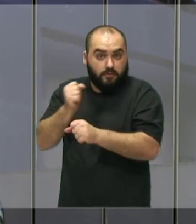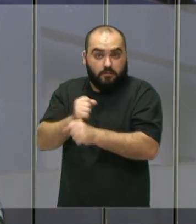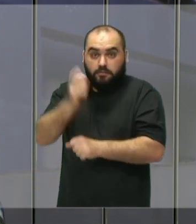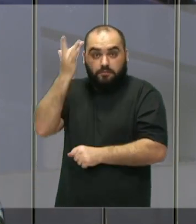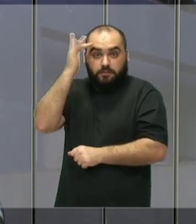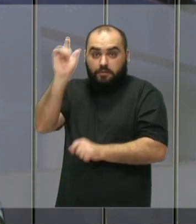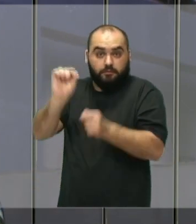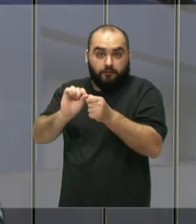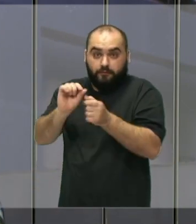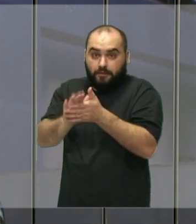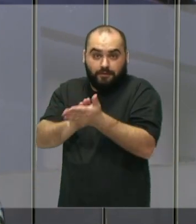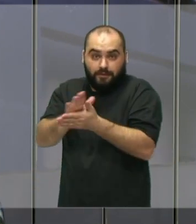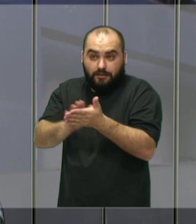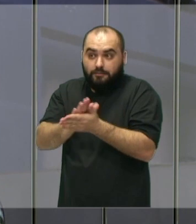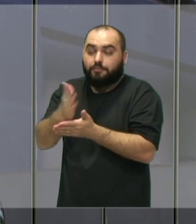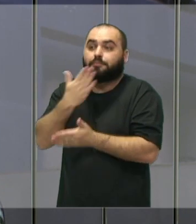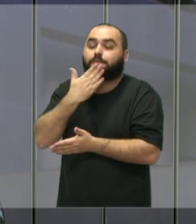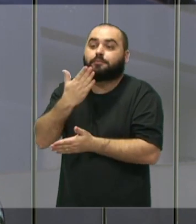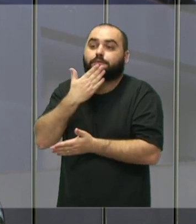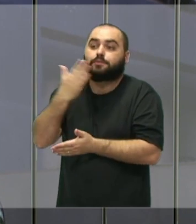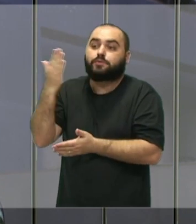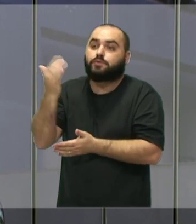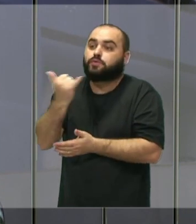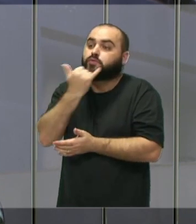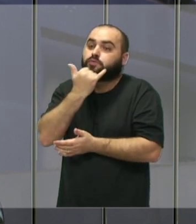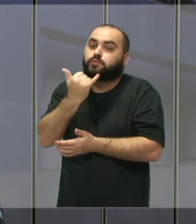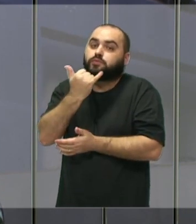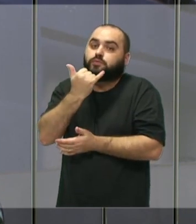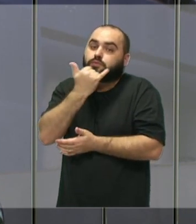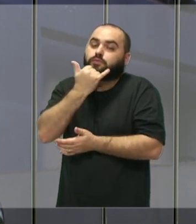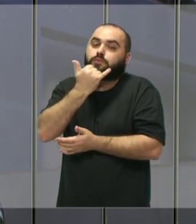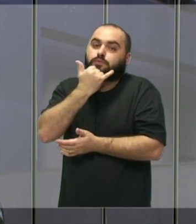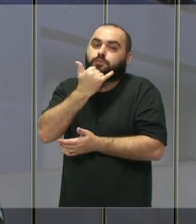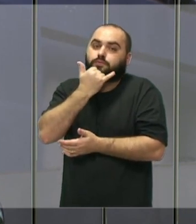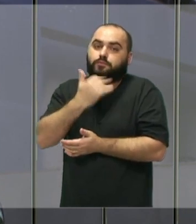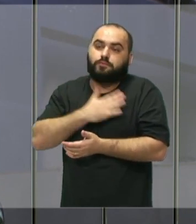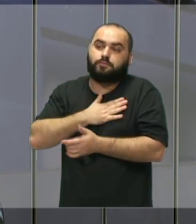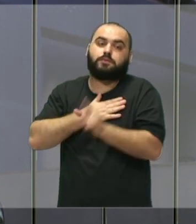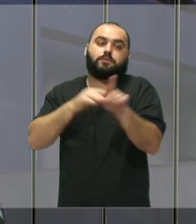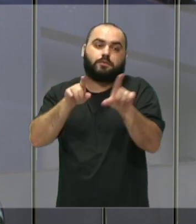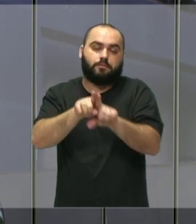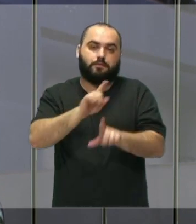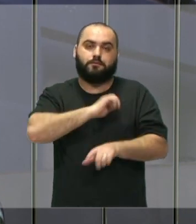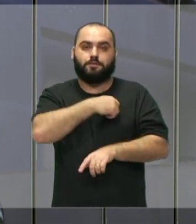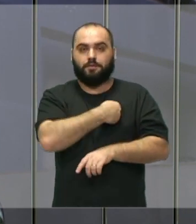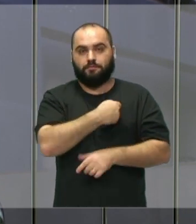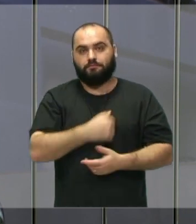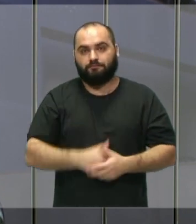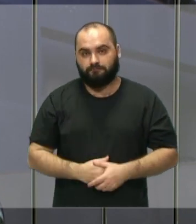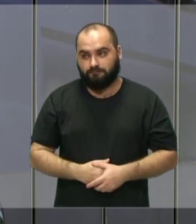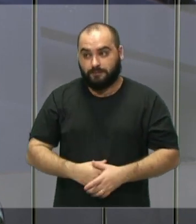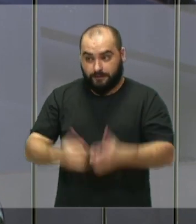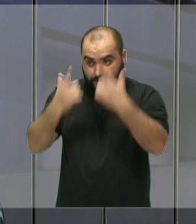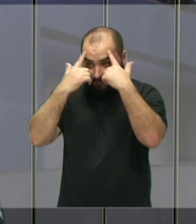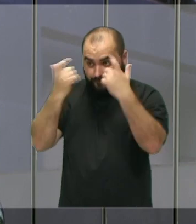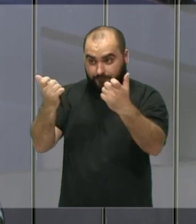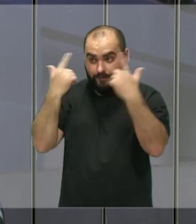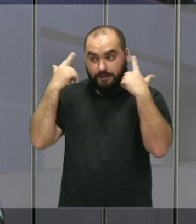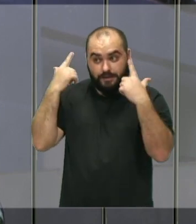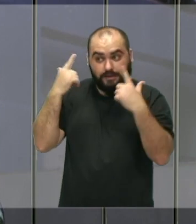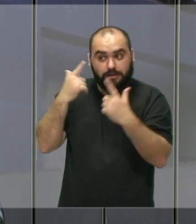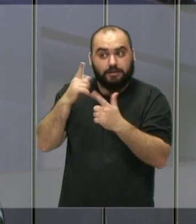né? Pediu 1000 desculpas também, tanto para mim quanto para o fiscal. Então, a violência ela é muito sorrateira, a violência